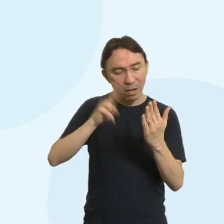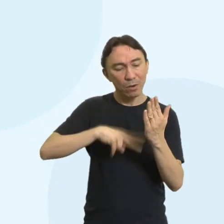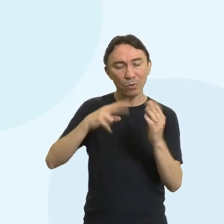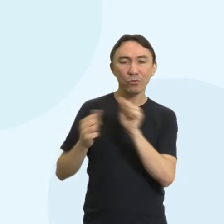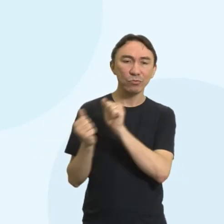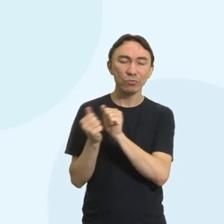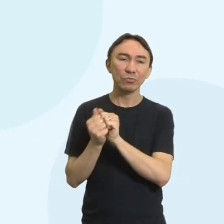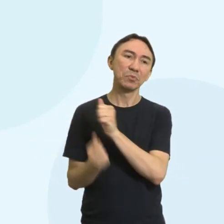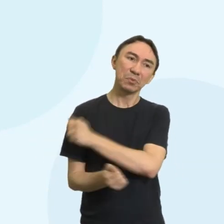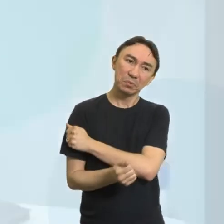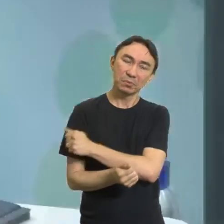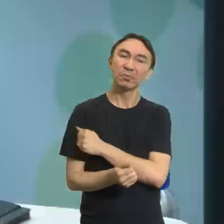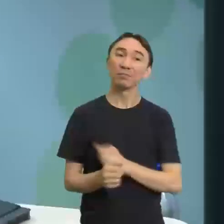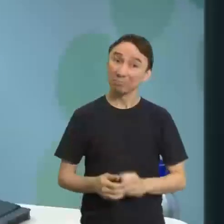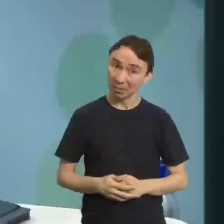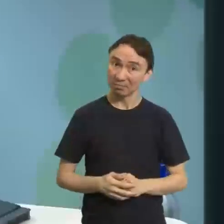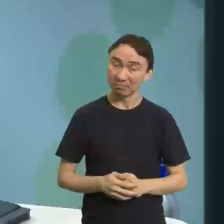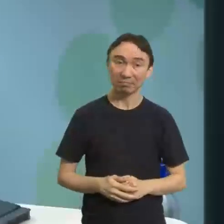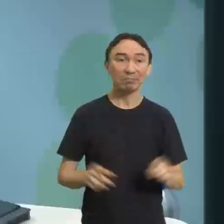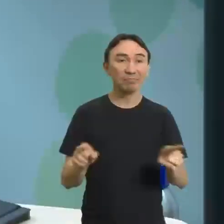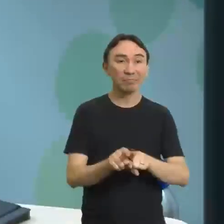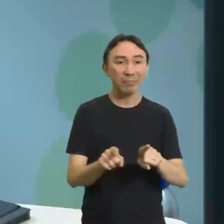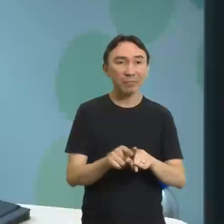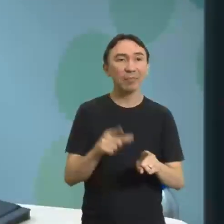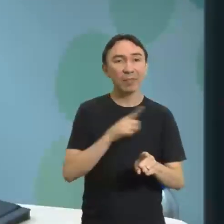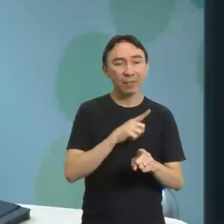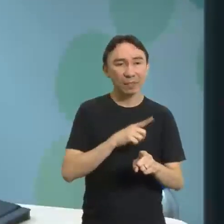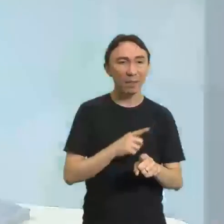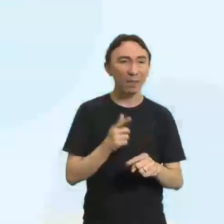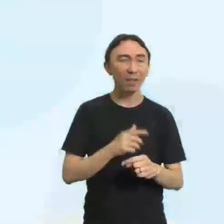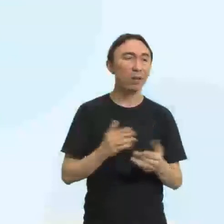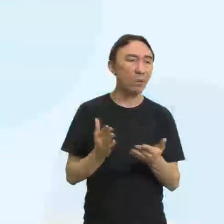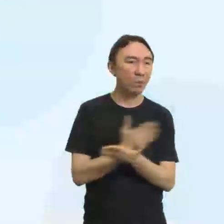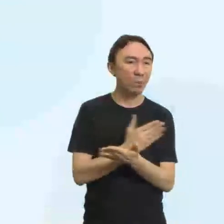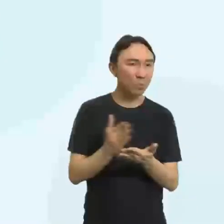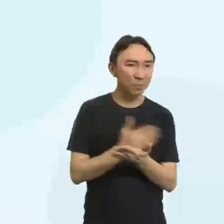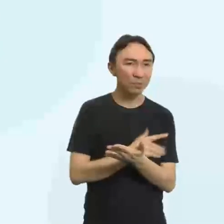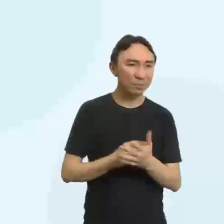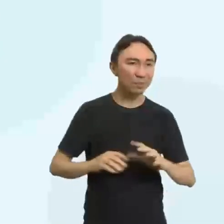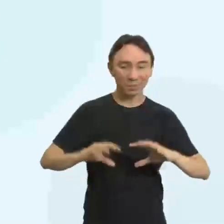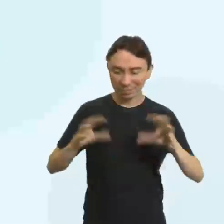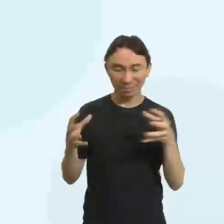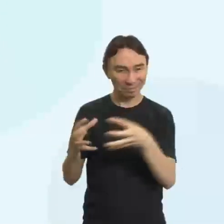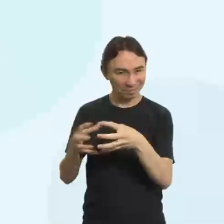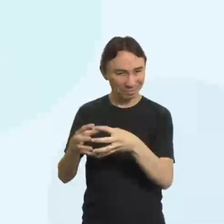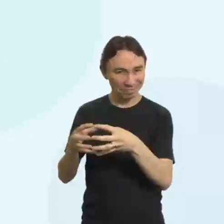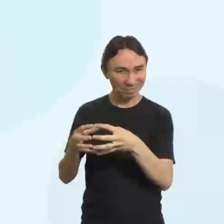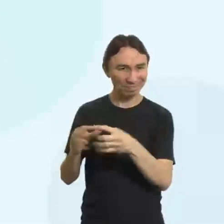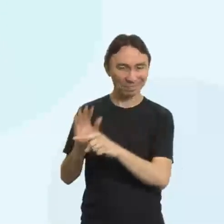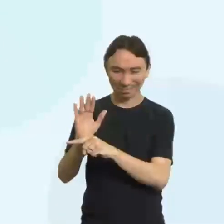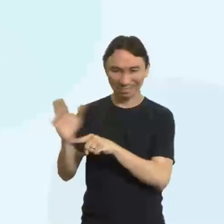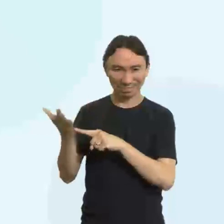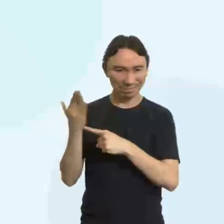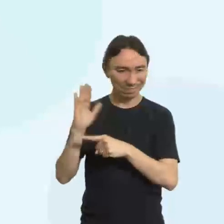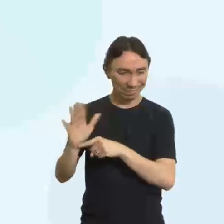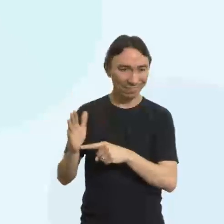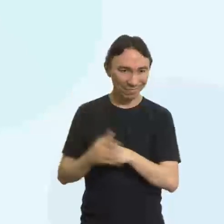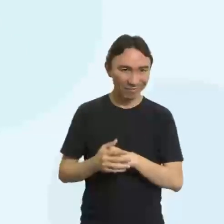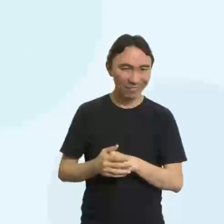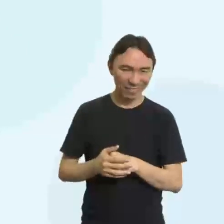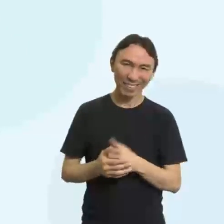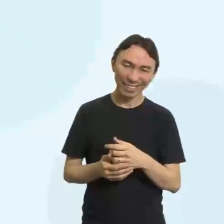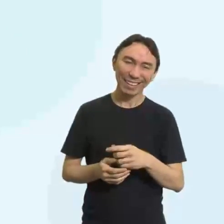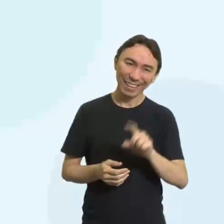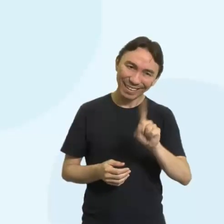E também acerca dos agrupamentos produtivos, é uma ideia que gerou